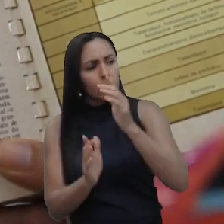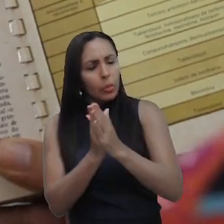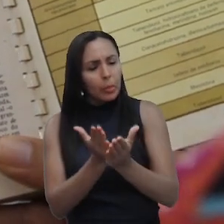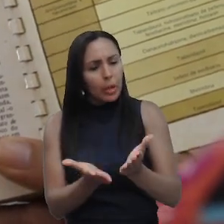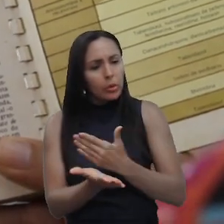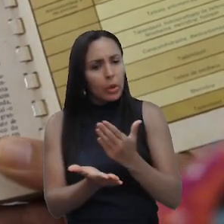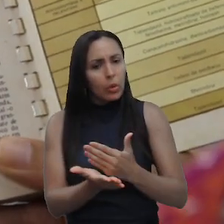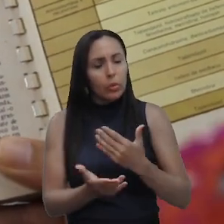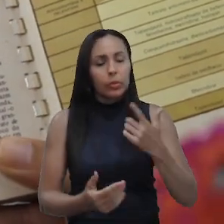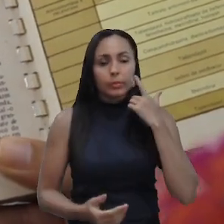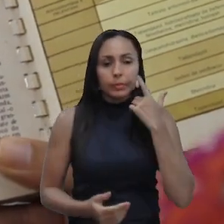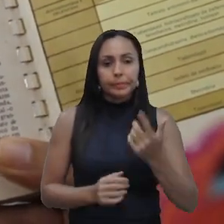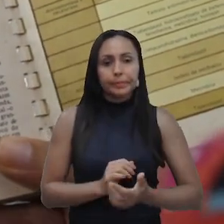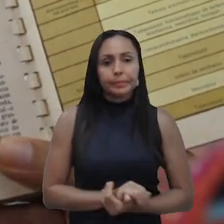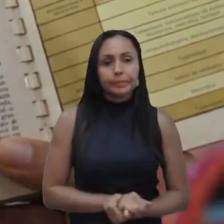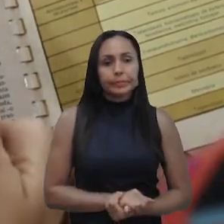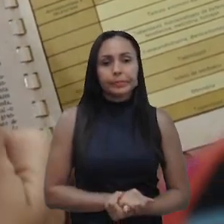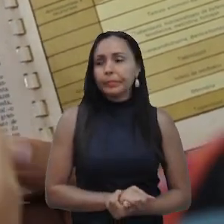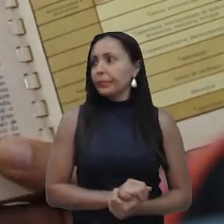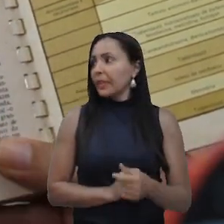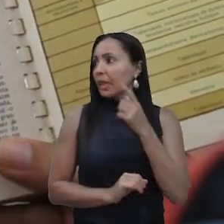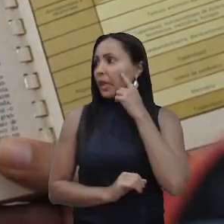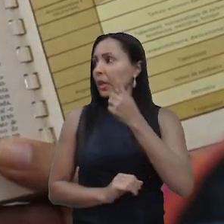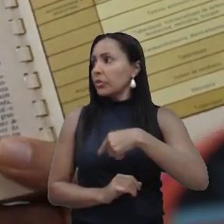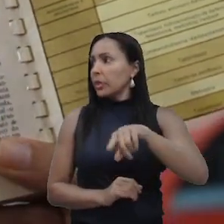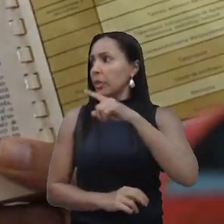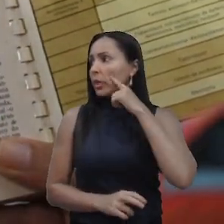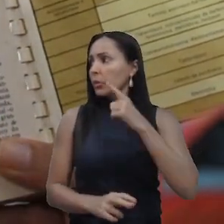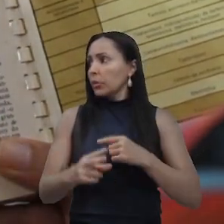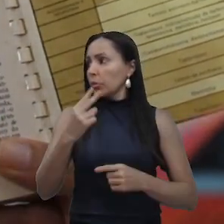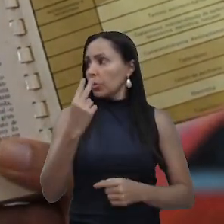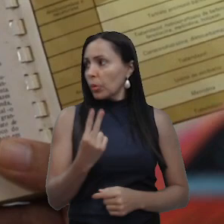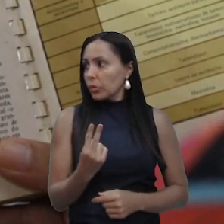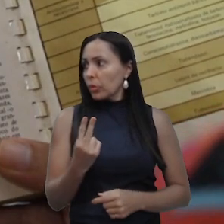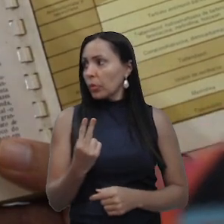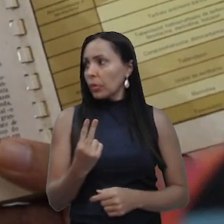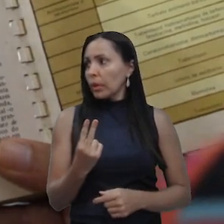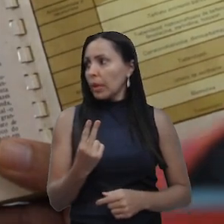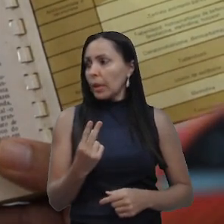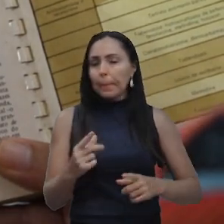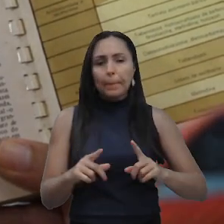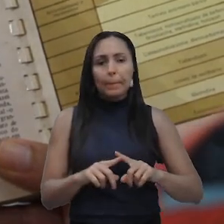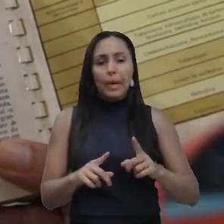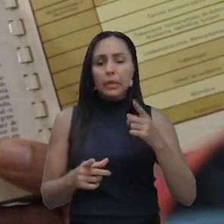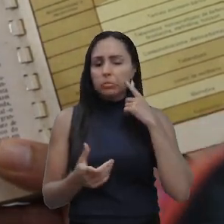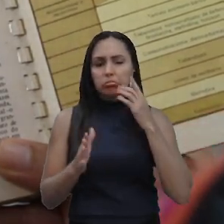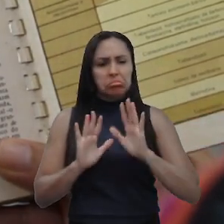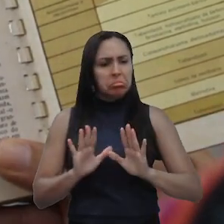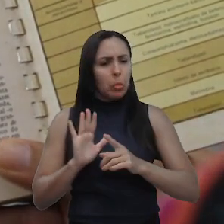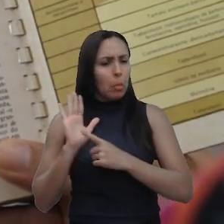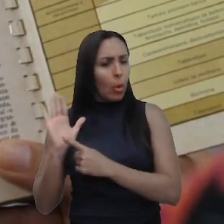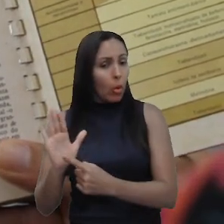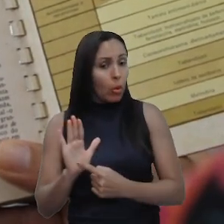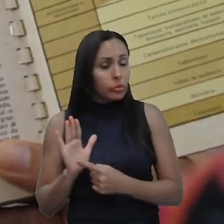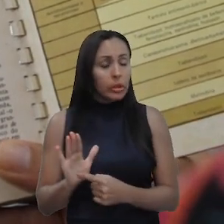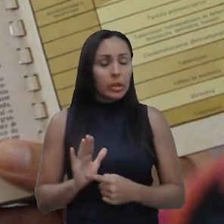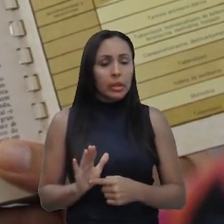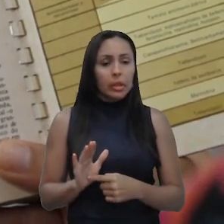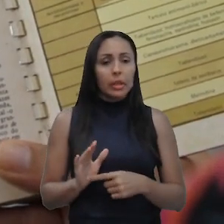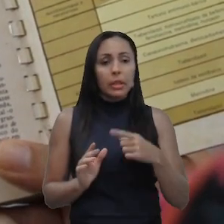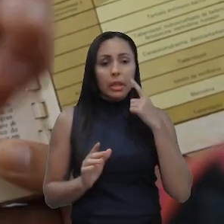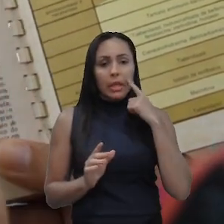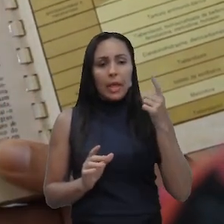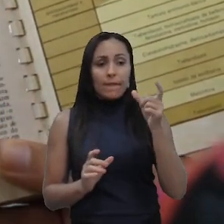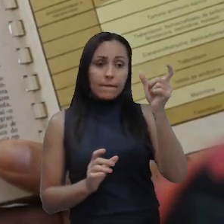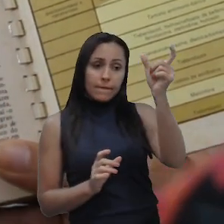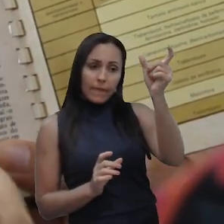Mas aqui, a gente tem 2 colunas, mas sem mostrar, né, na verdade, essa guia vertical,